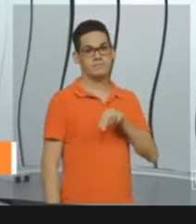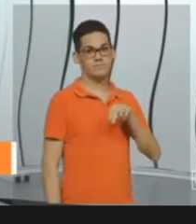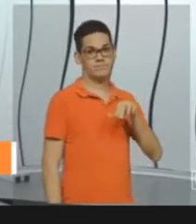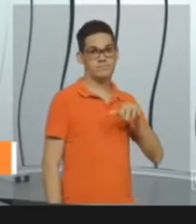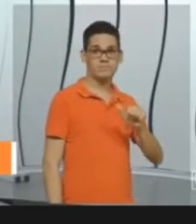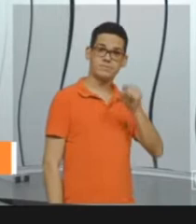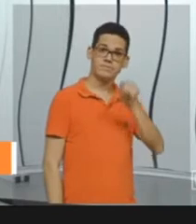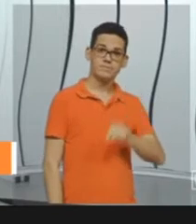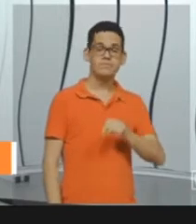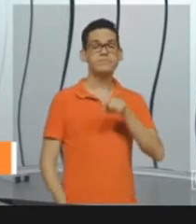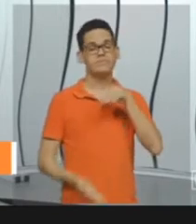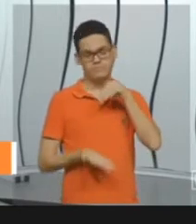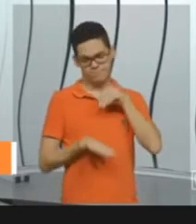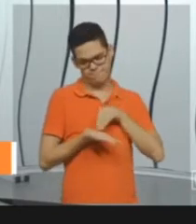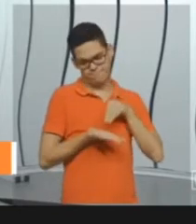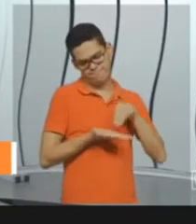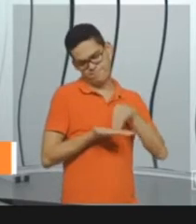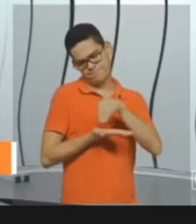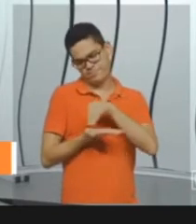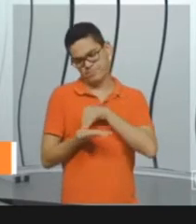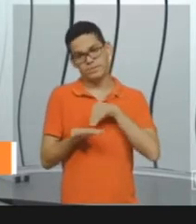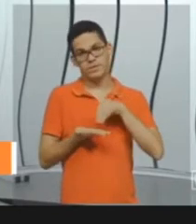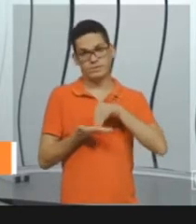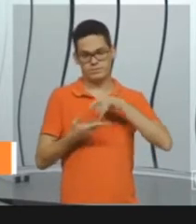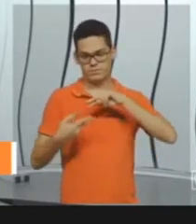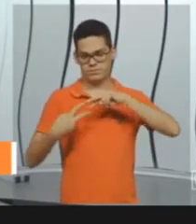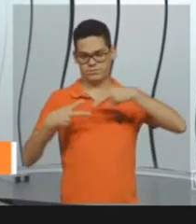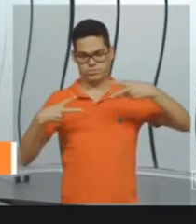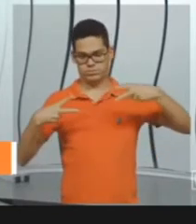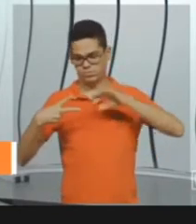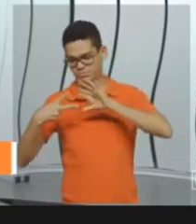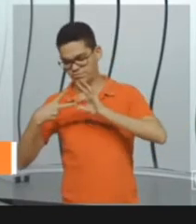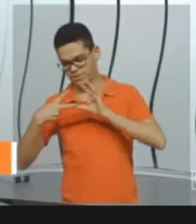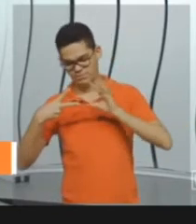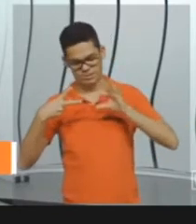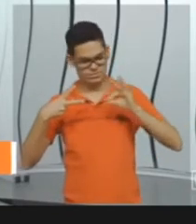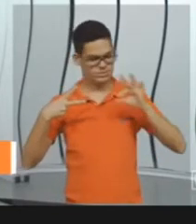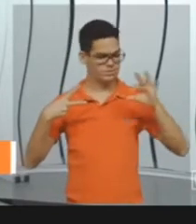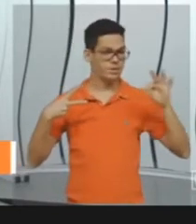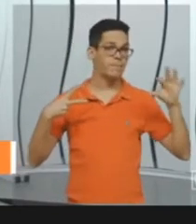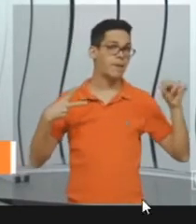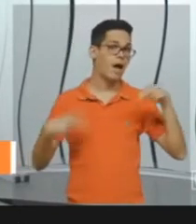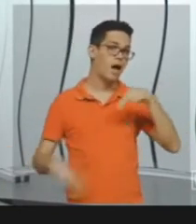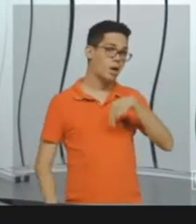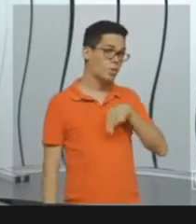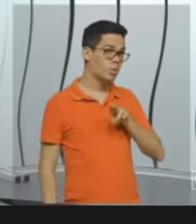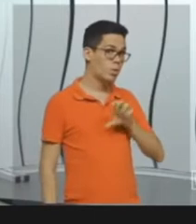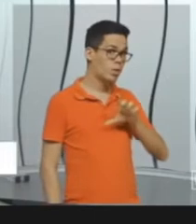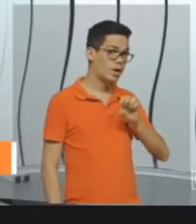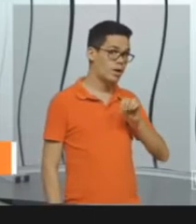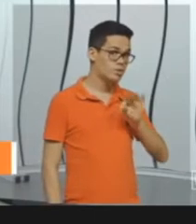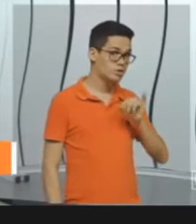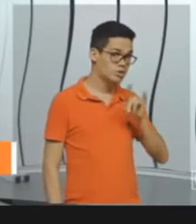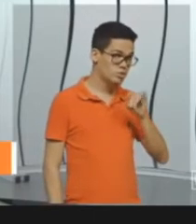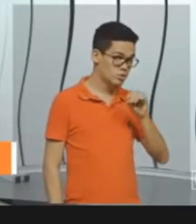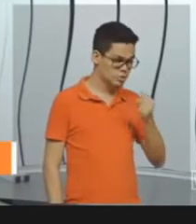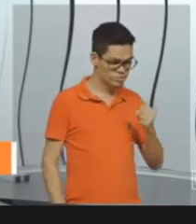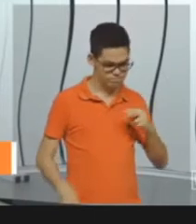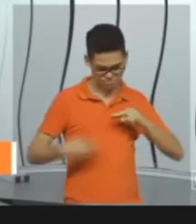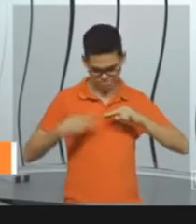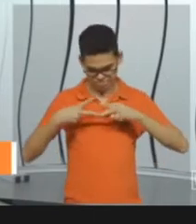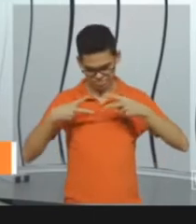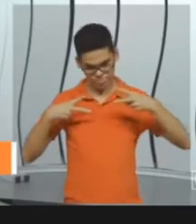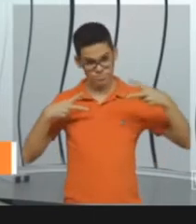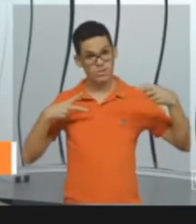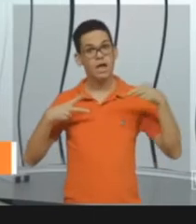nucleotídeos. Vários nucleotídeos ligados uns aos outros formam o DNA. E esses nucleotídeos, eles têm uma composição